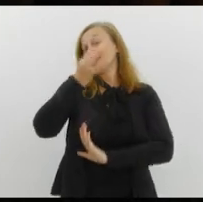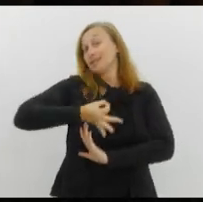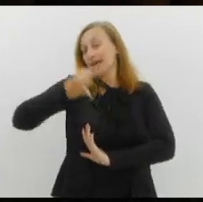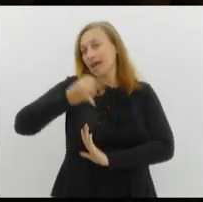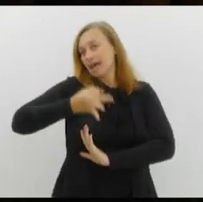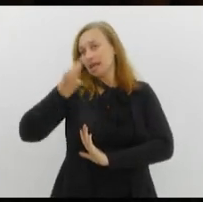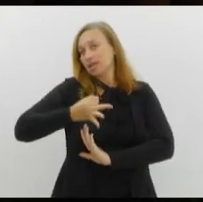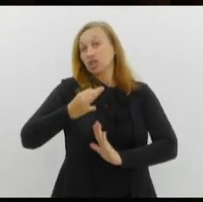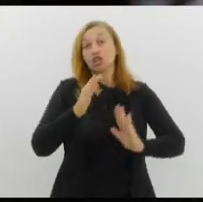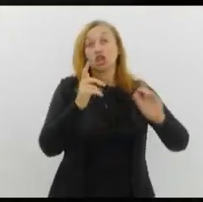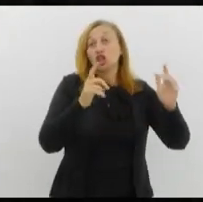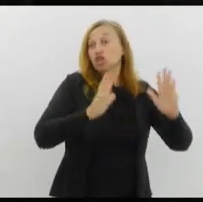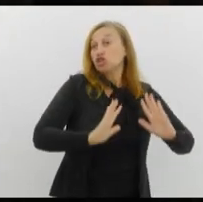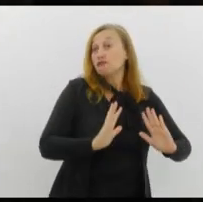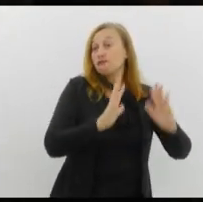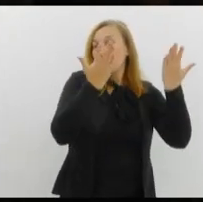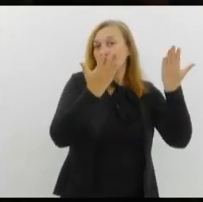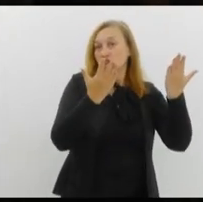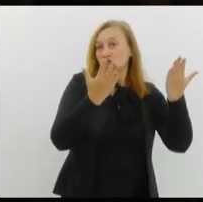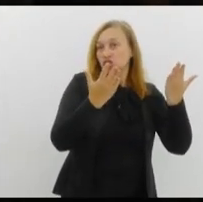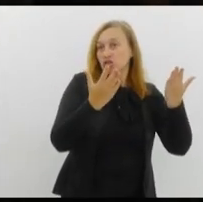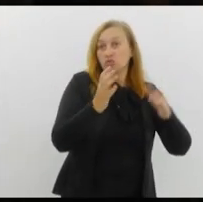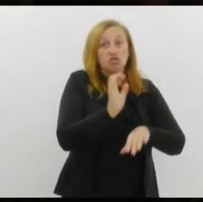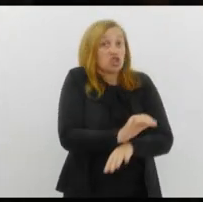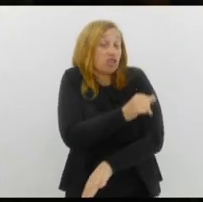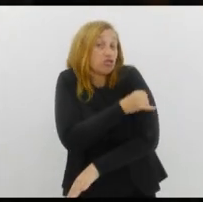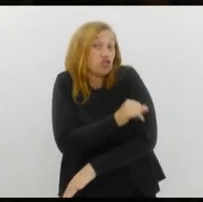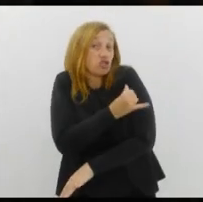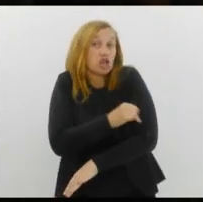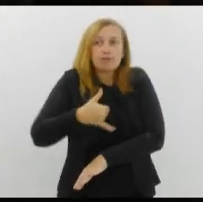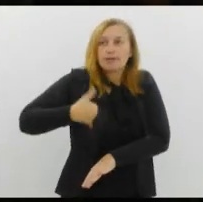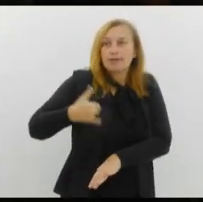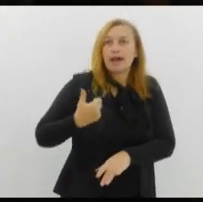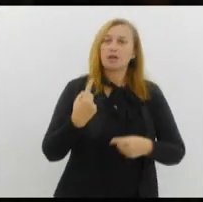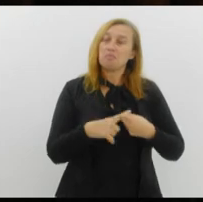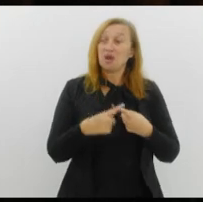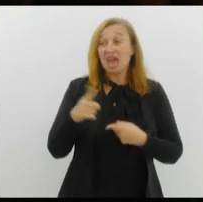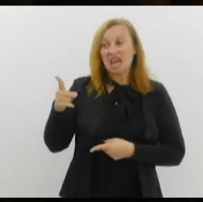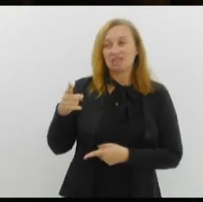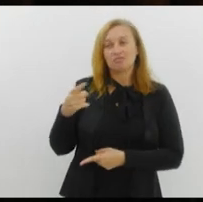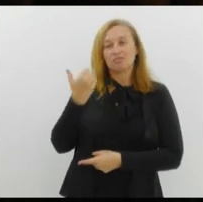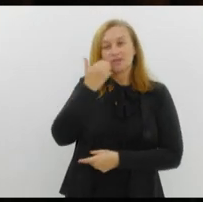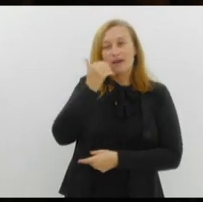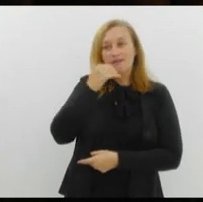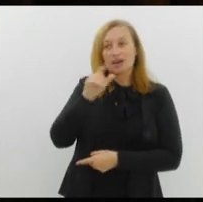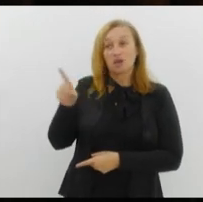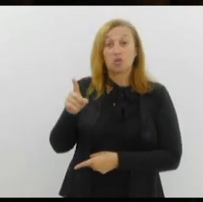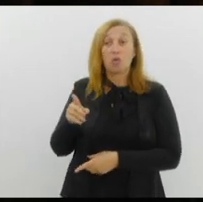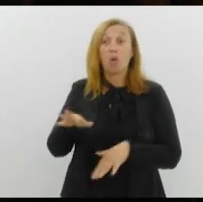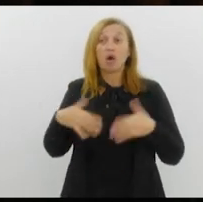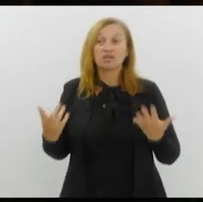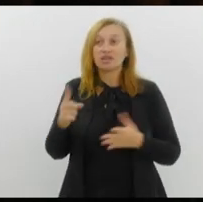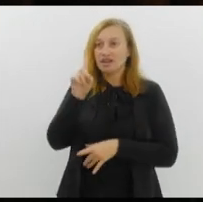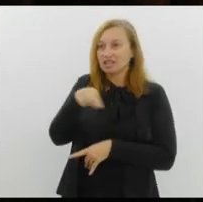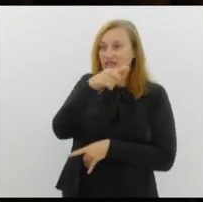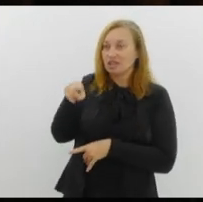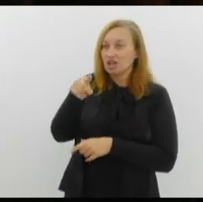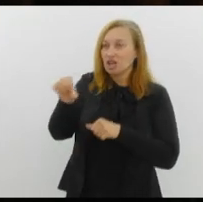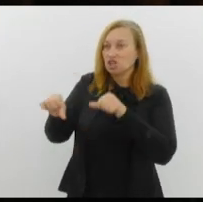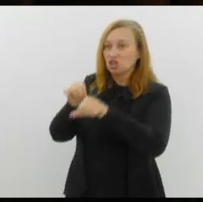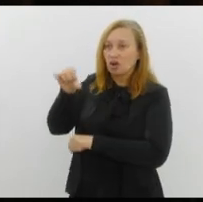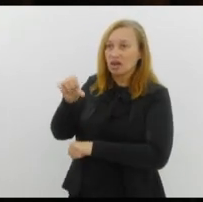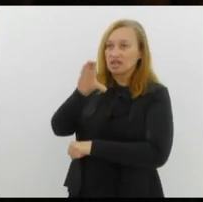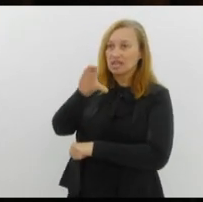de diversões e espetáculos públicos no estado do Rio de Janeiro. Porque eles são malandrinhos, que quando eles tomam a proibição, eles trocam o CNPJ, não,